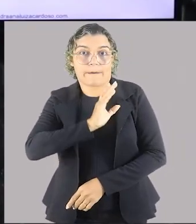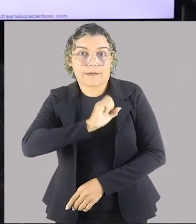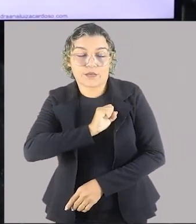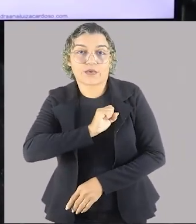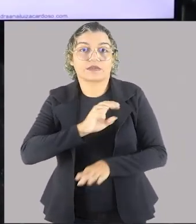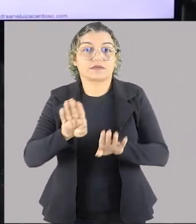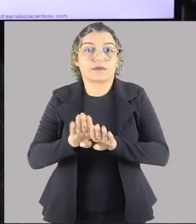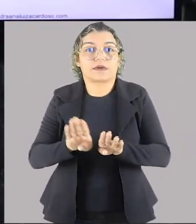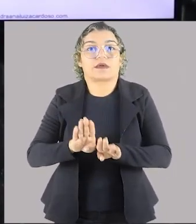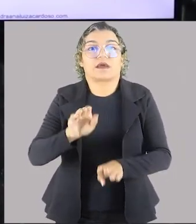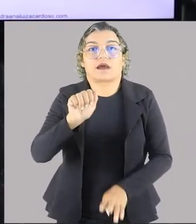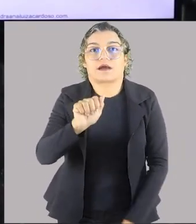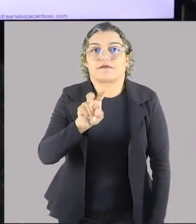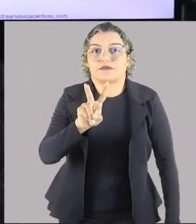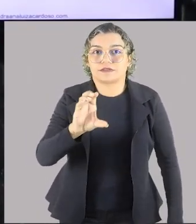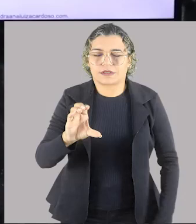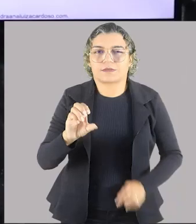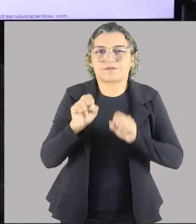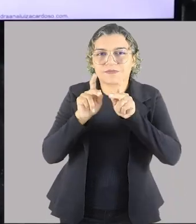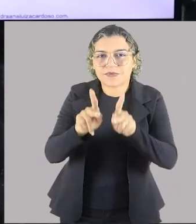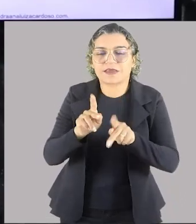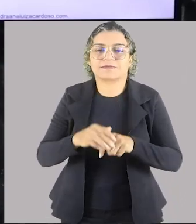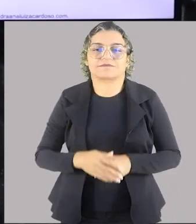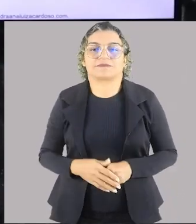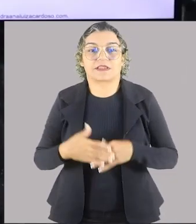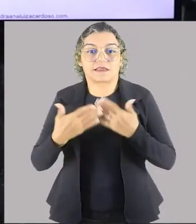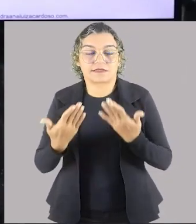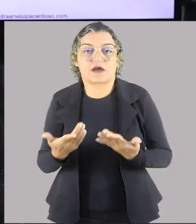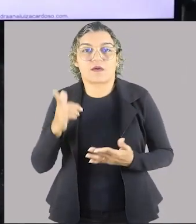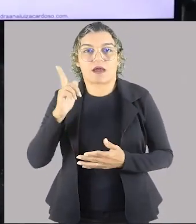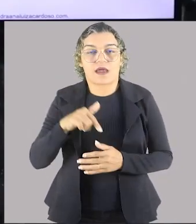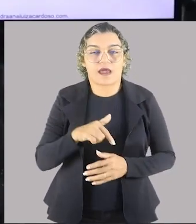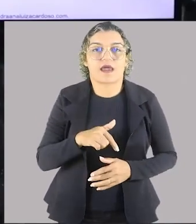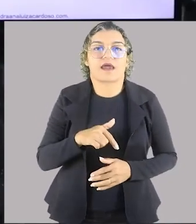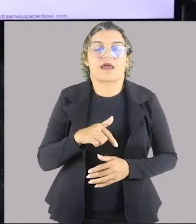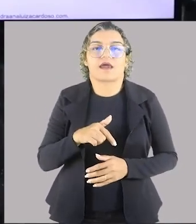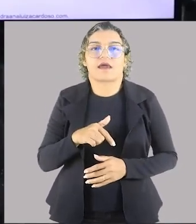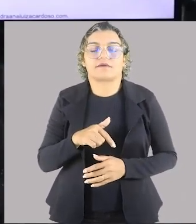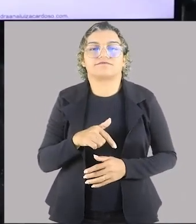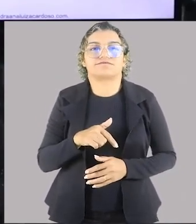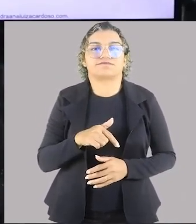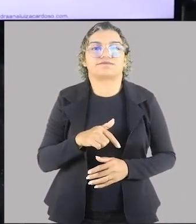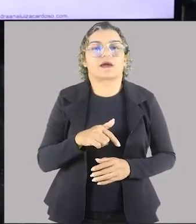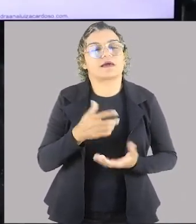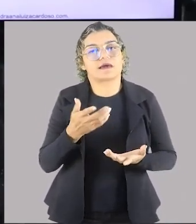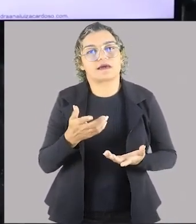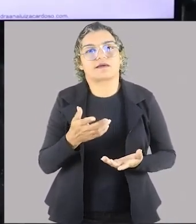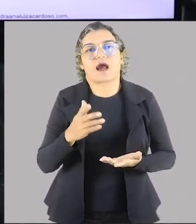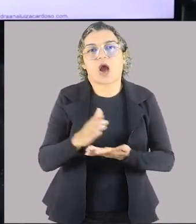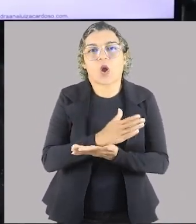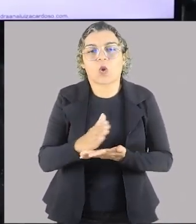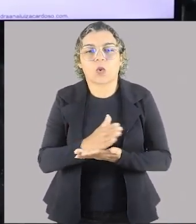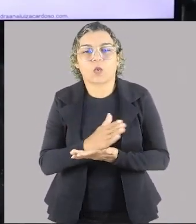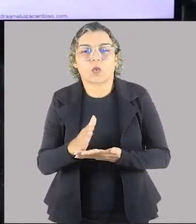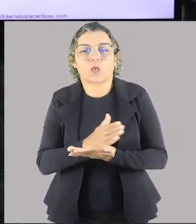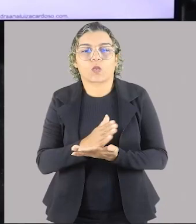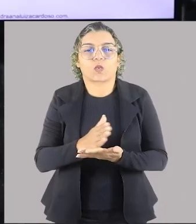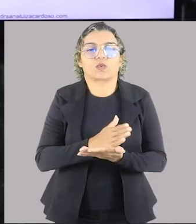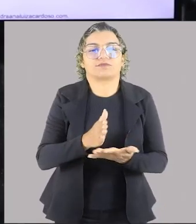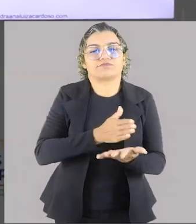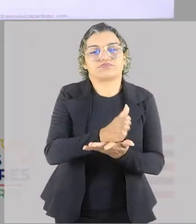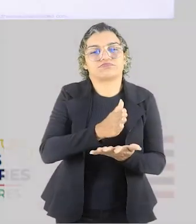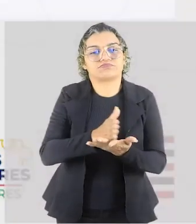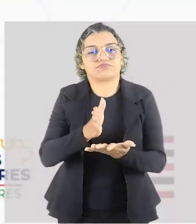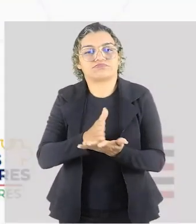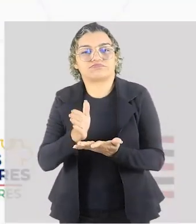um AVC. Fechou? Então, esses são os componentes da síndrome metabólica e como que o exercício ele interage para